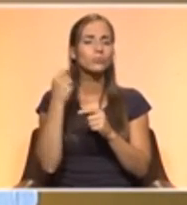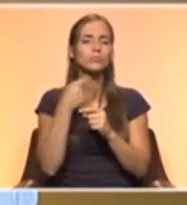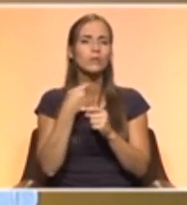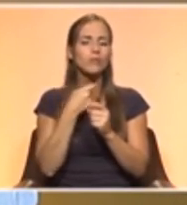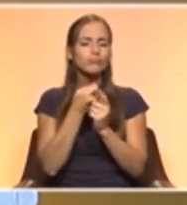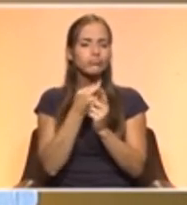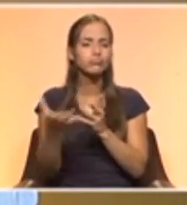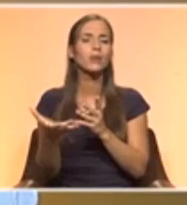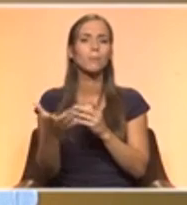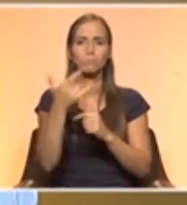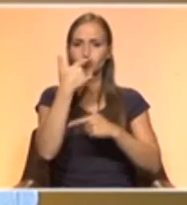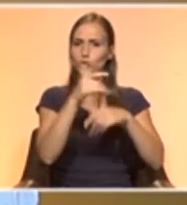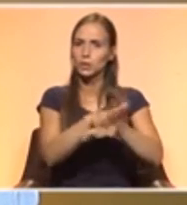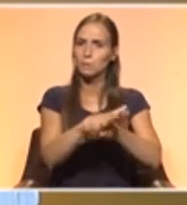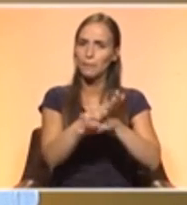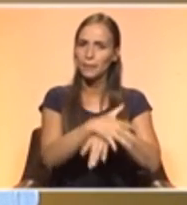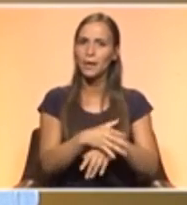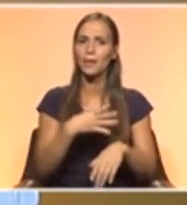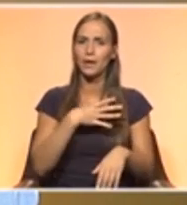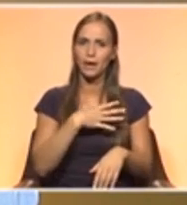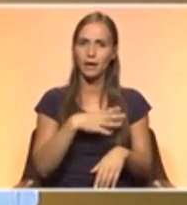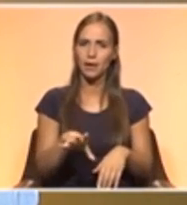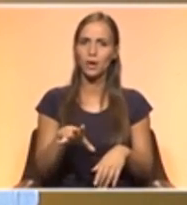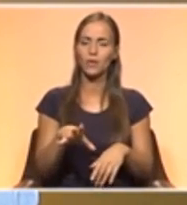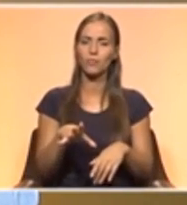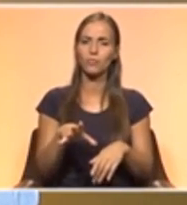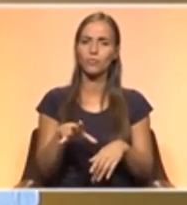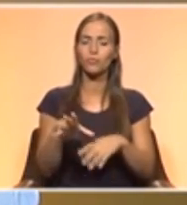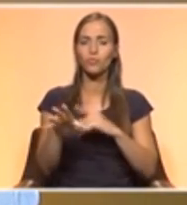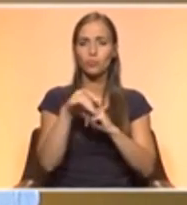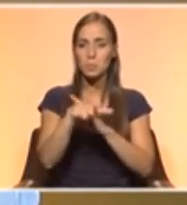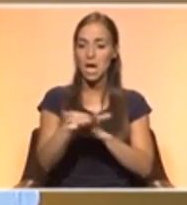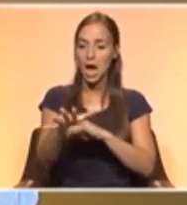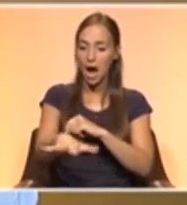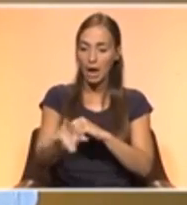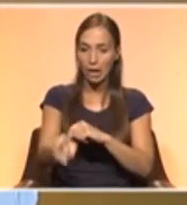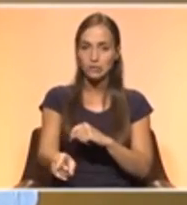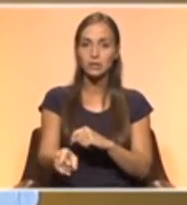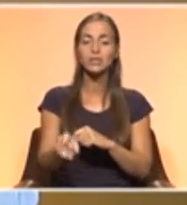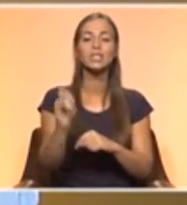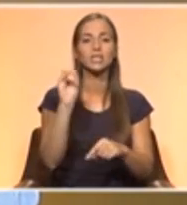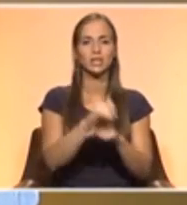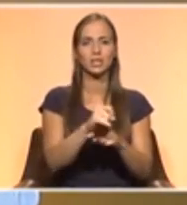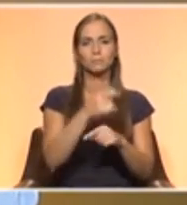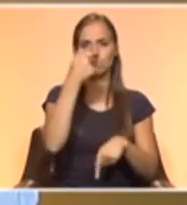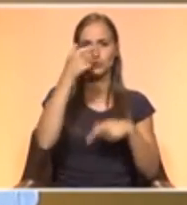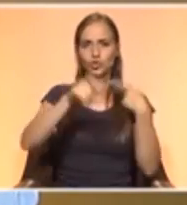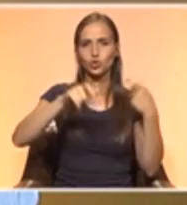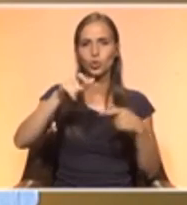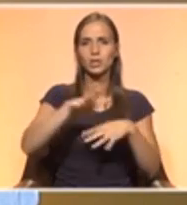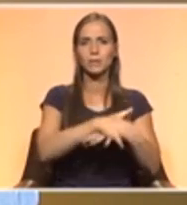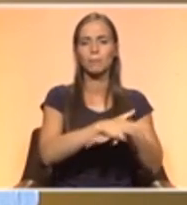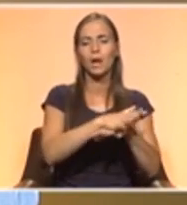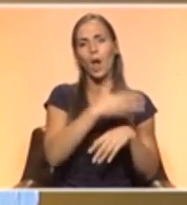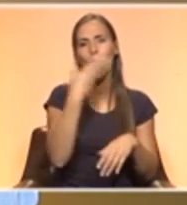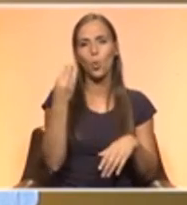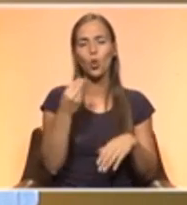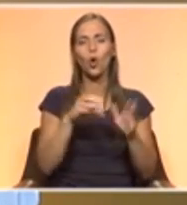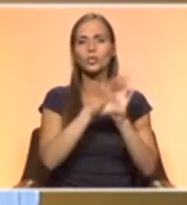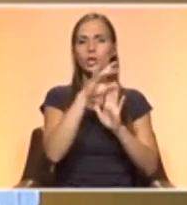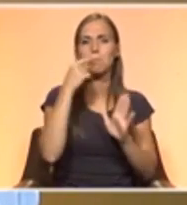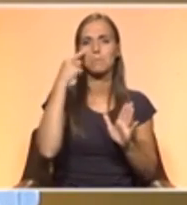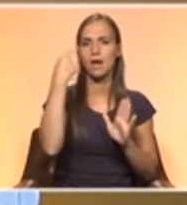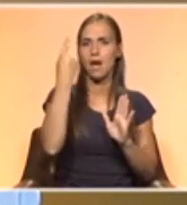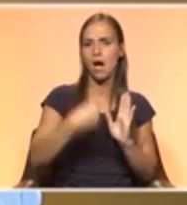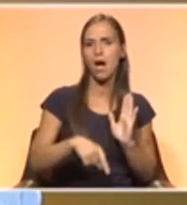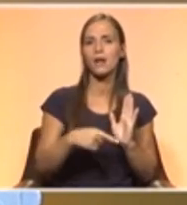e desempregadas e que queiram fazer uma formação nesta área exat exatamente para as pessoas que estão desempregadas os estudantes temos condições especiais e temos